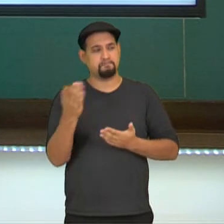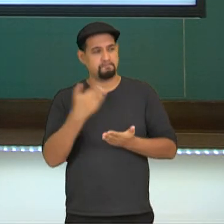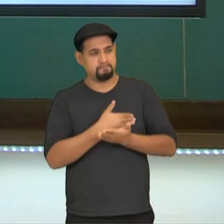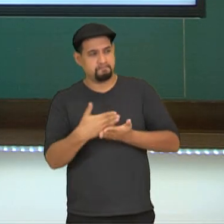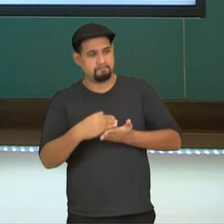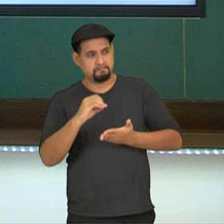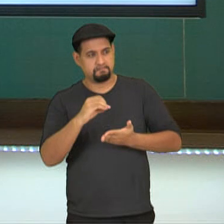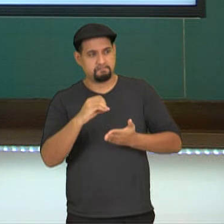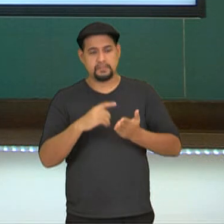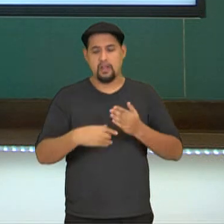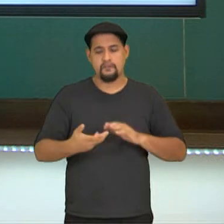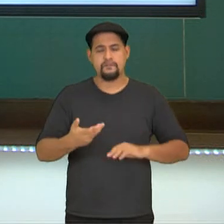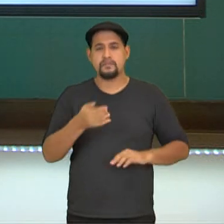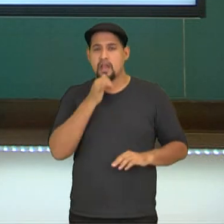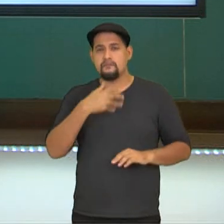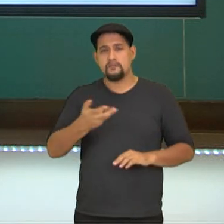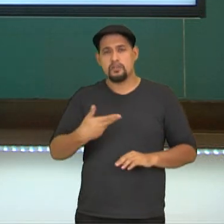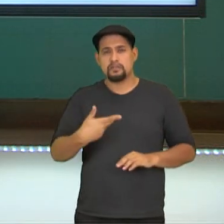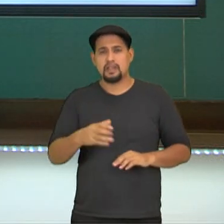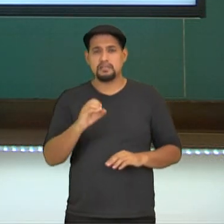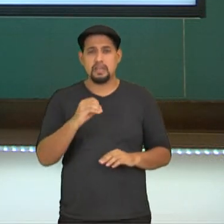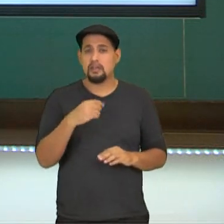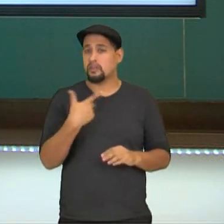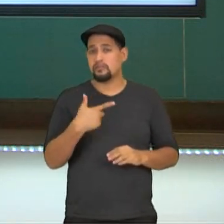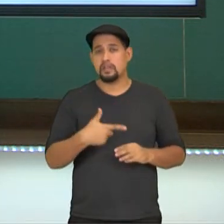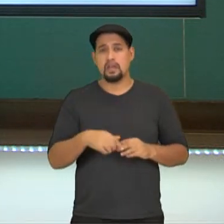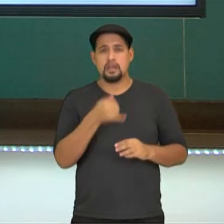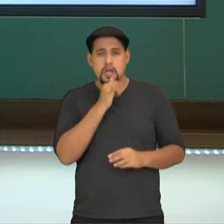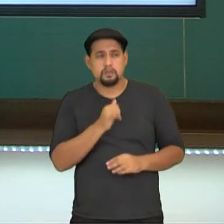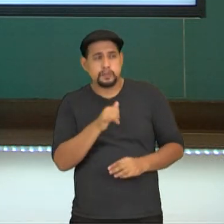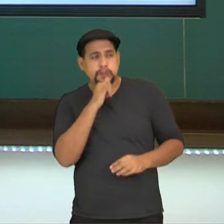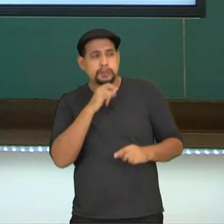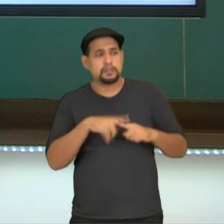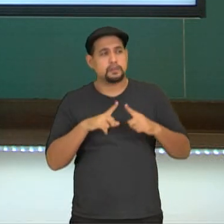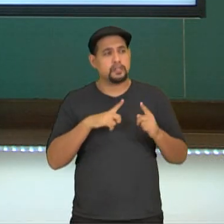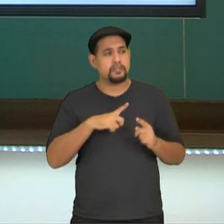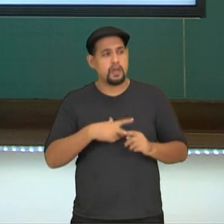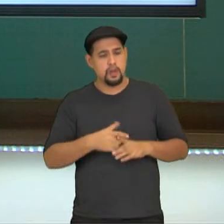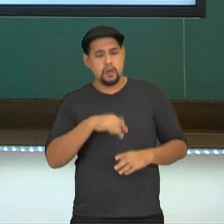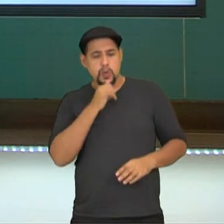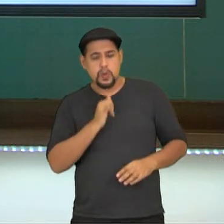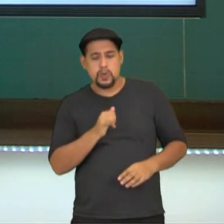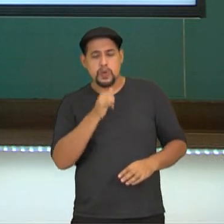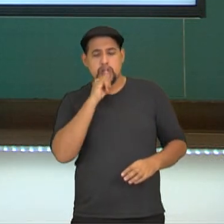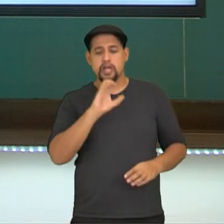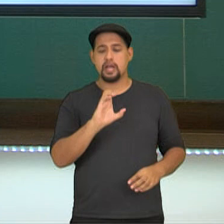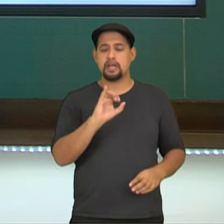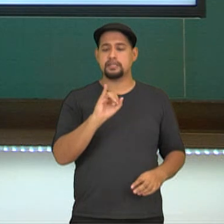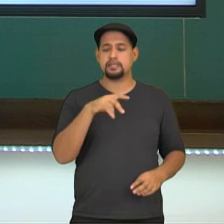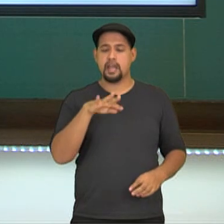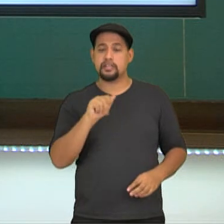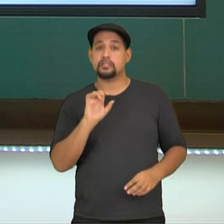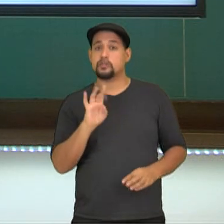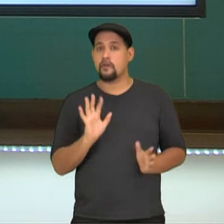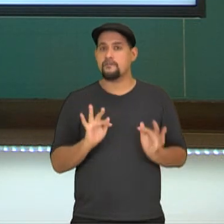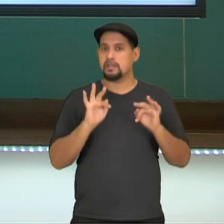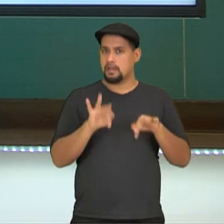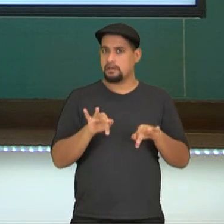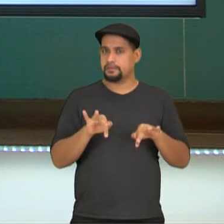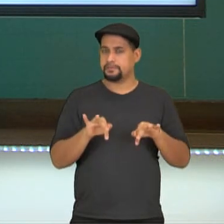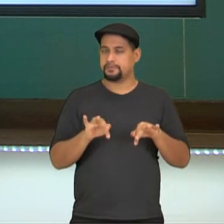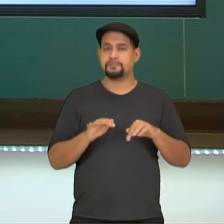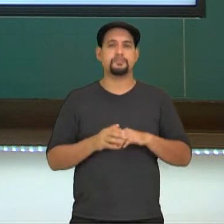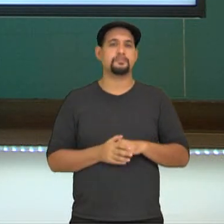né? Então a velocidade é zero, então não tem energia cinética no início, só vou ter energia cinética no final. Então o trabalho vai ser a energia